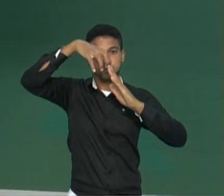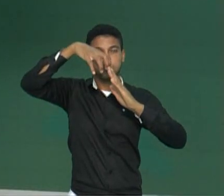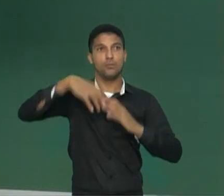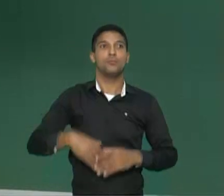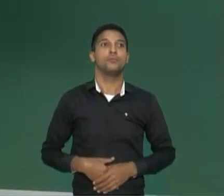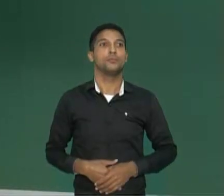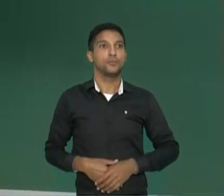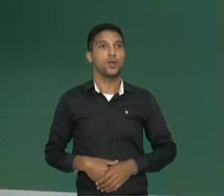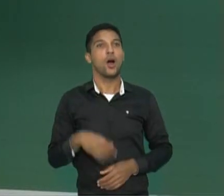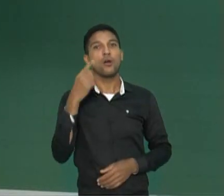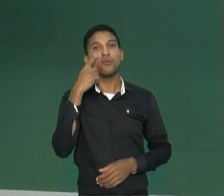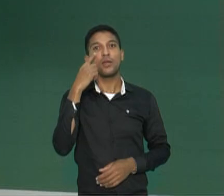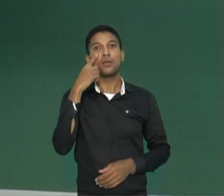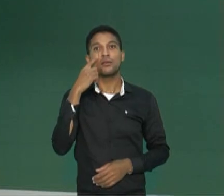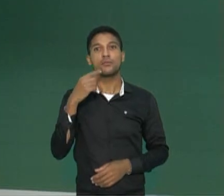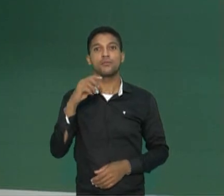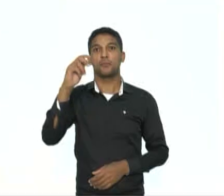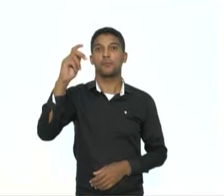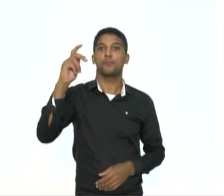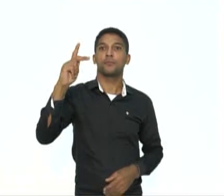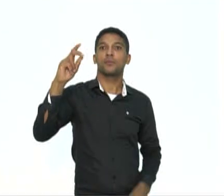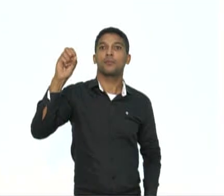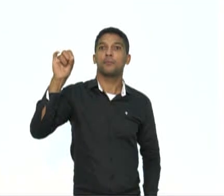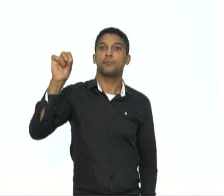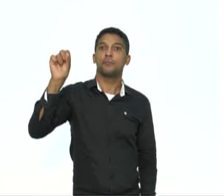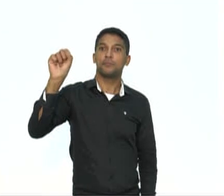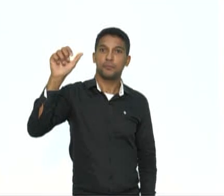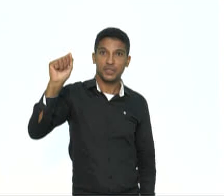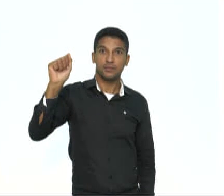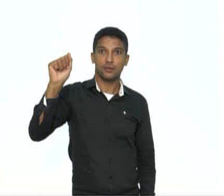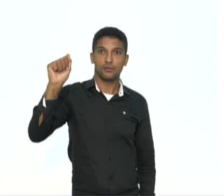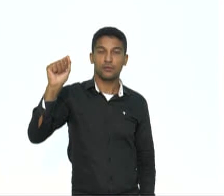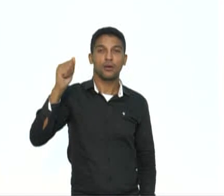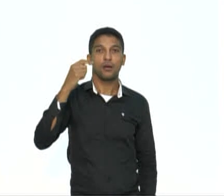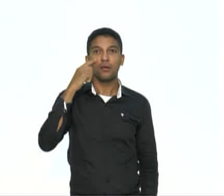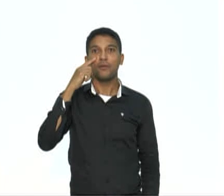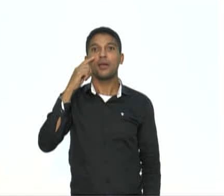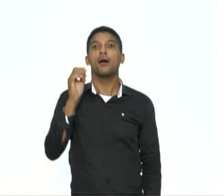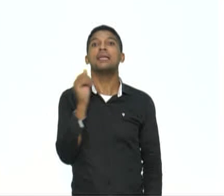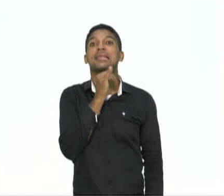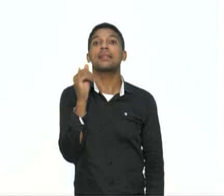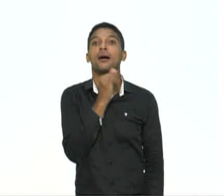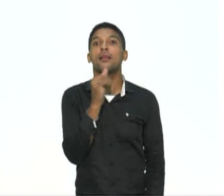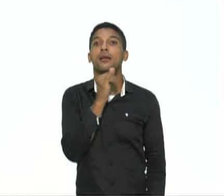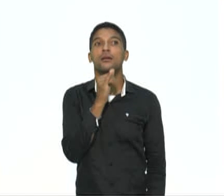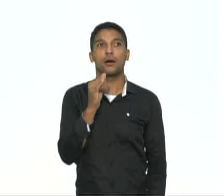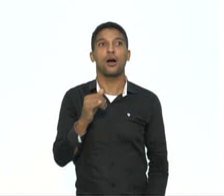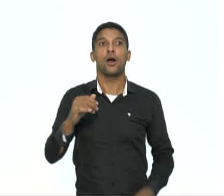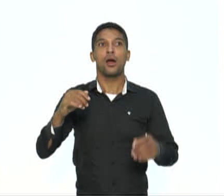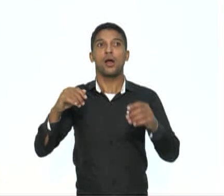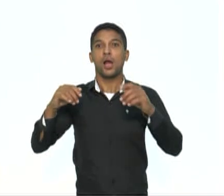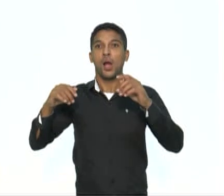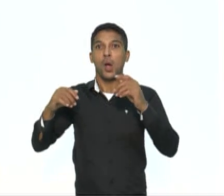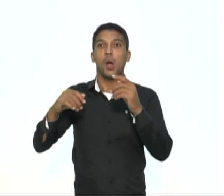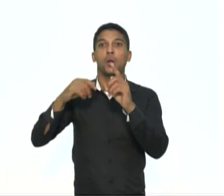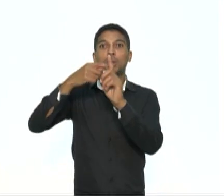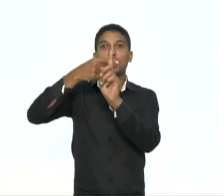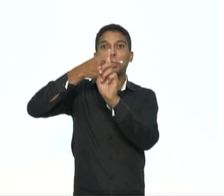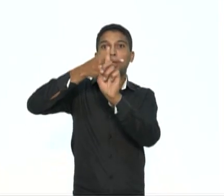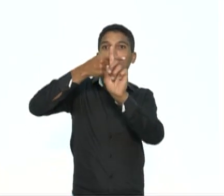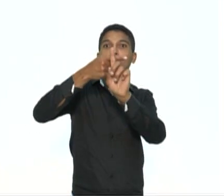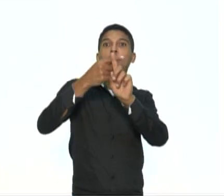em Pisa que ela não é a torre, ela é o abobadado que a gente vê ali, mas na concepção da cruz latina,